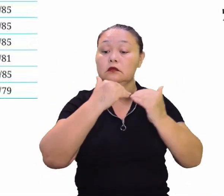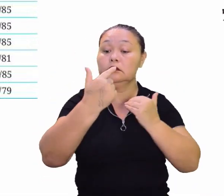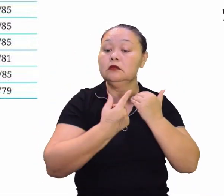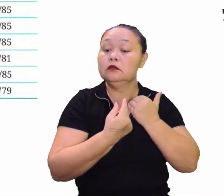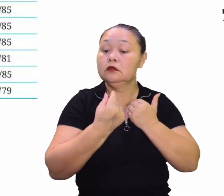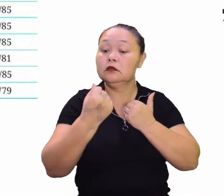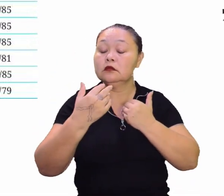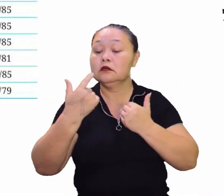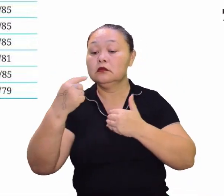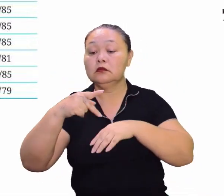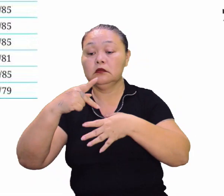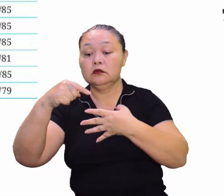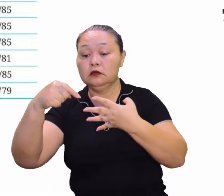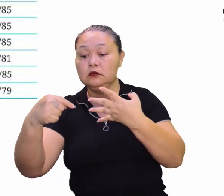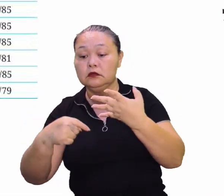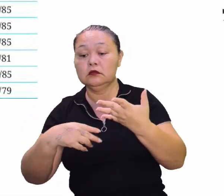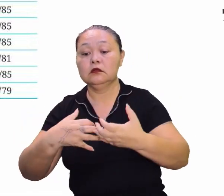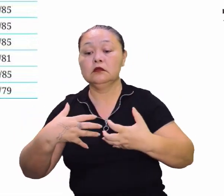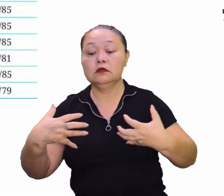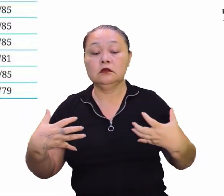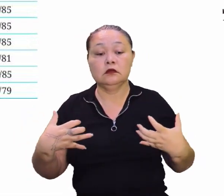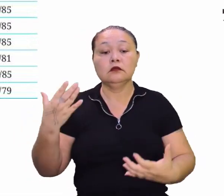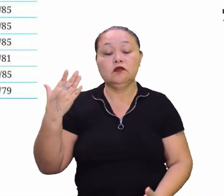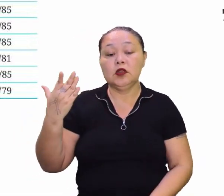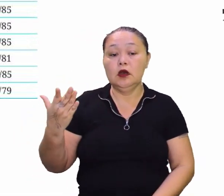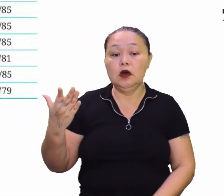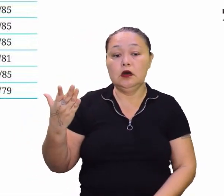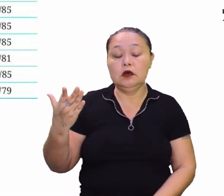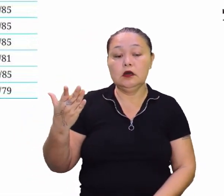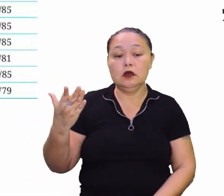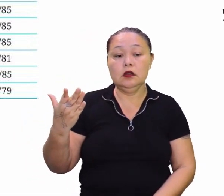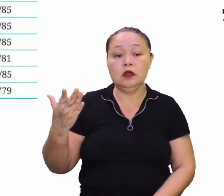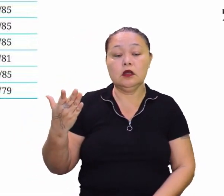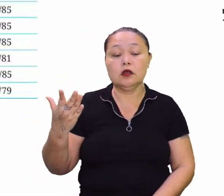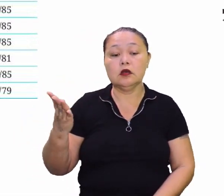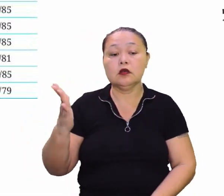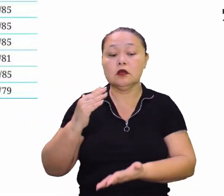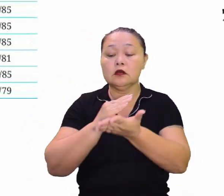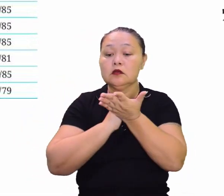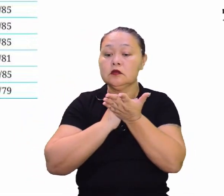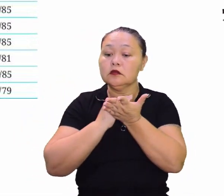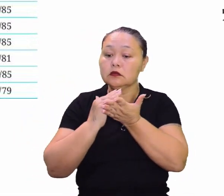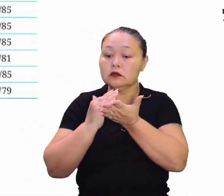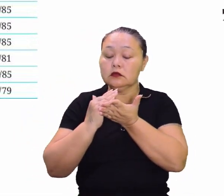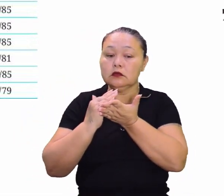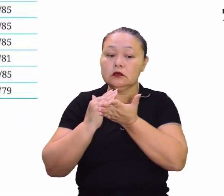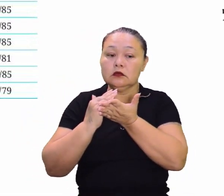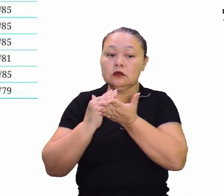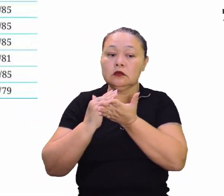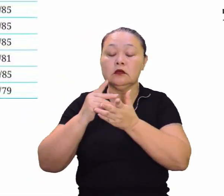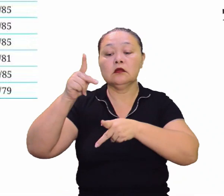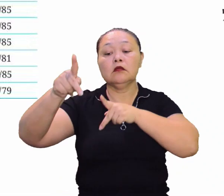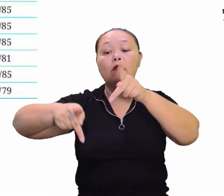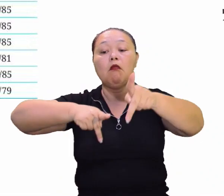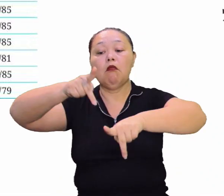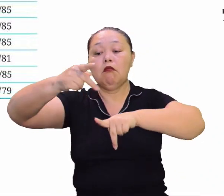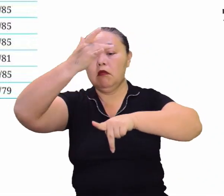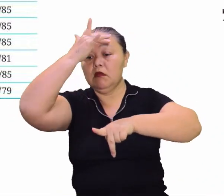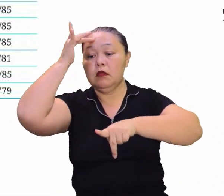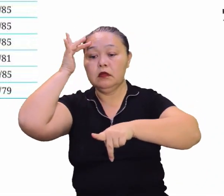econômico dos tigres asiáticos. Muito bem. Olha só, vamos lá começar com população.